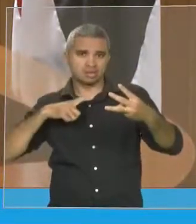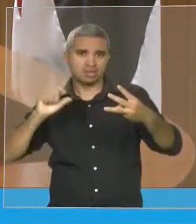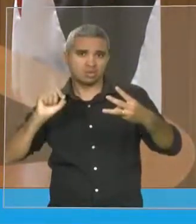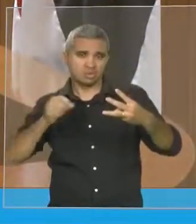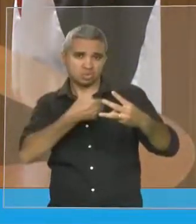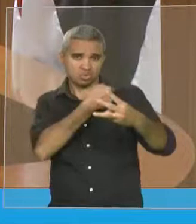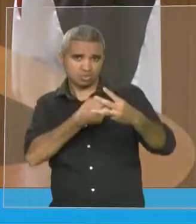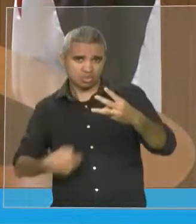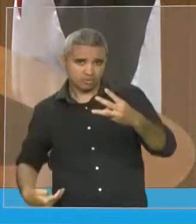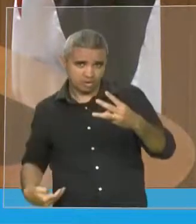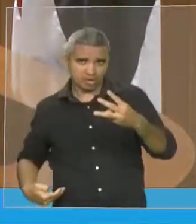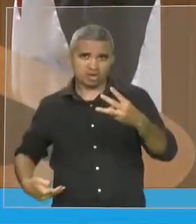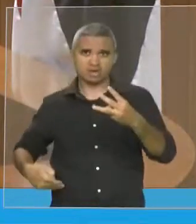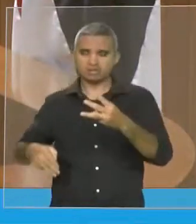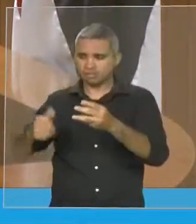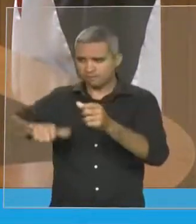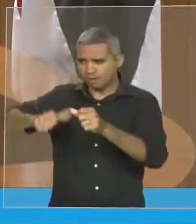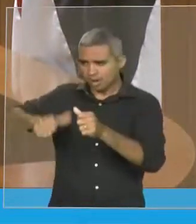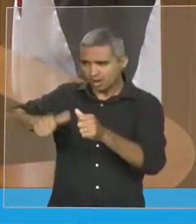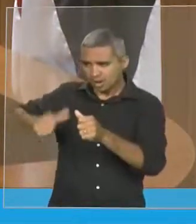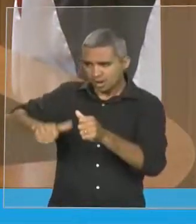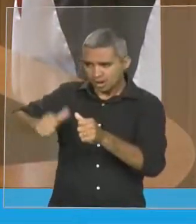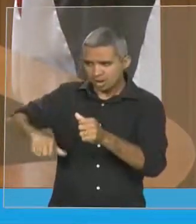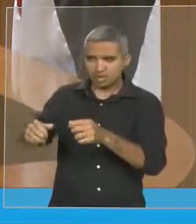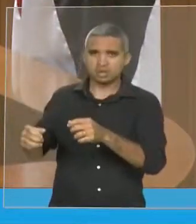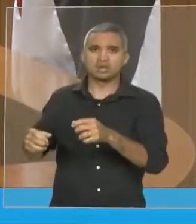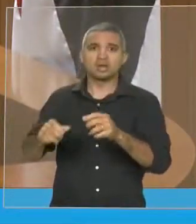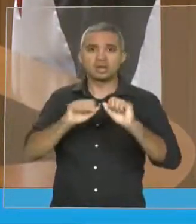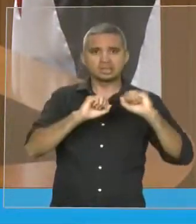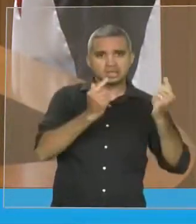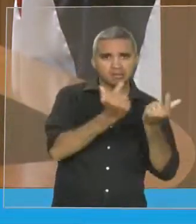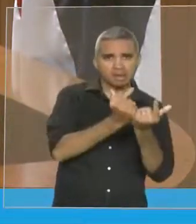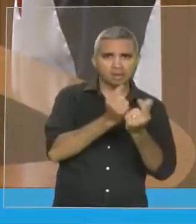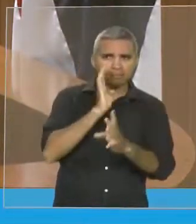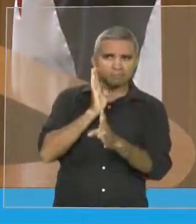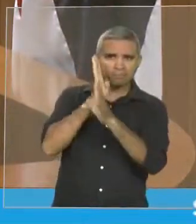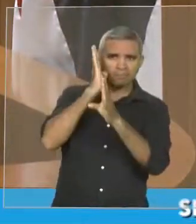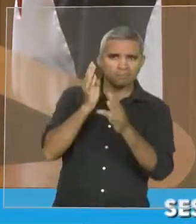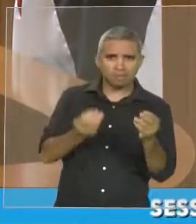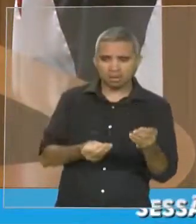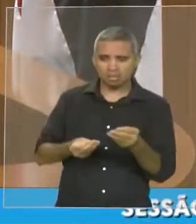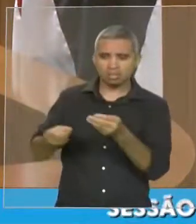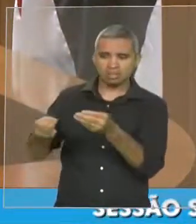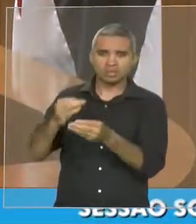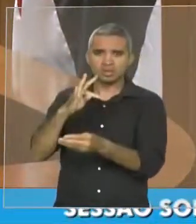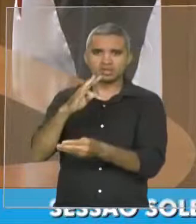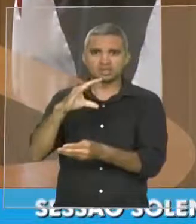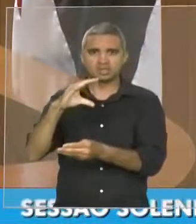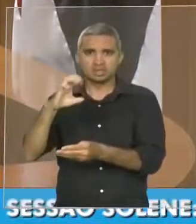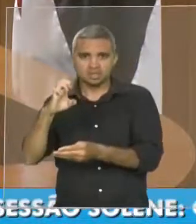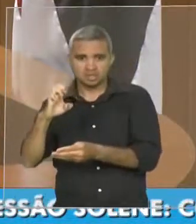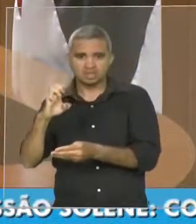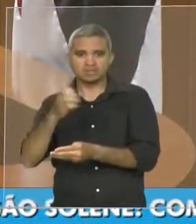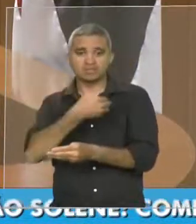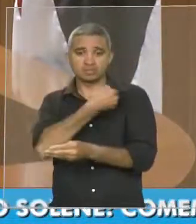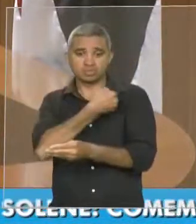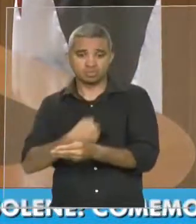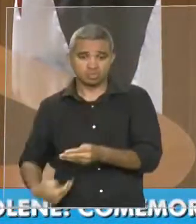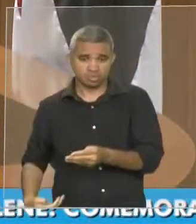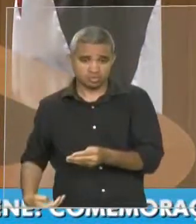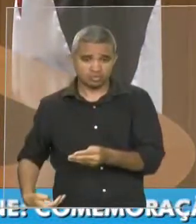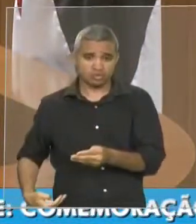governo levadas a julgamento pela Casa Legislativa. São as contas do governador. O governador encaminha para